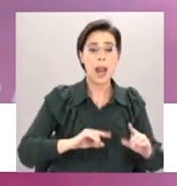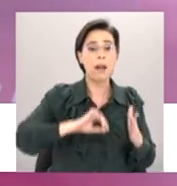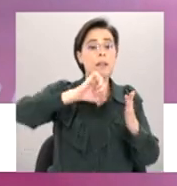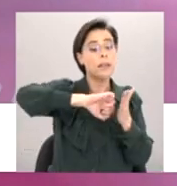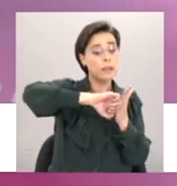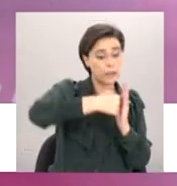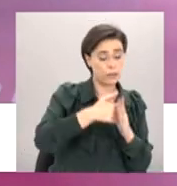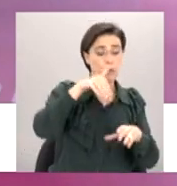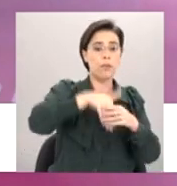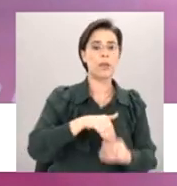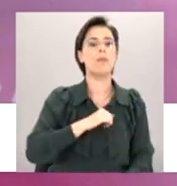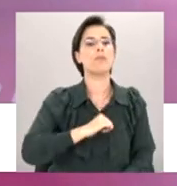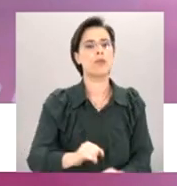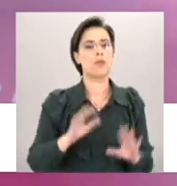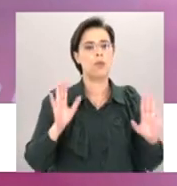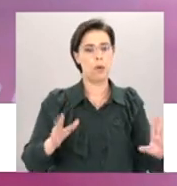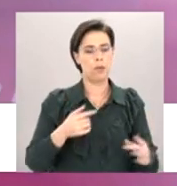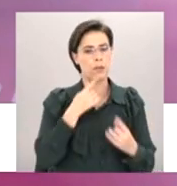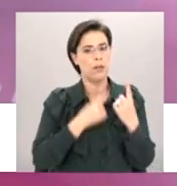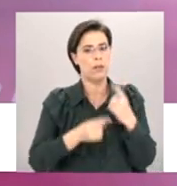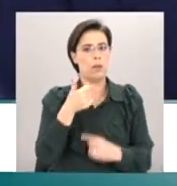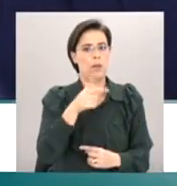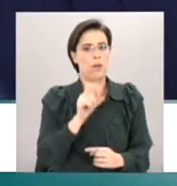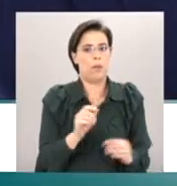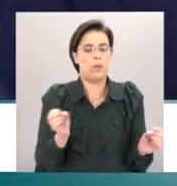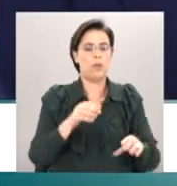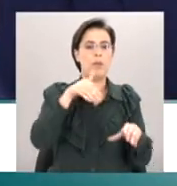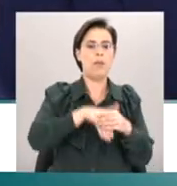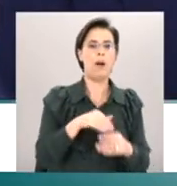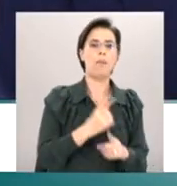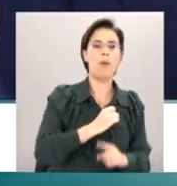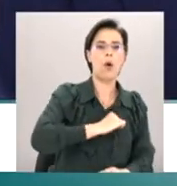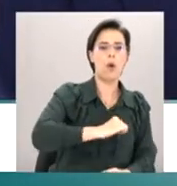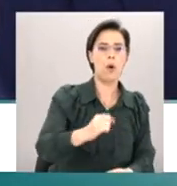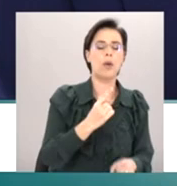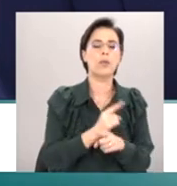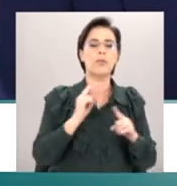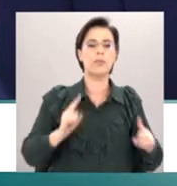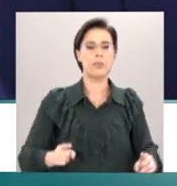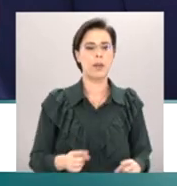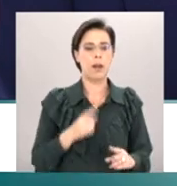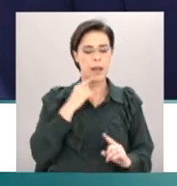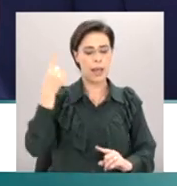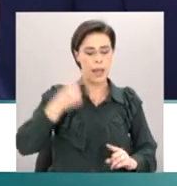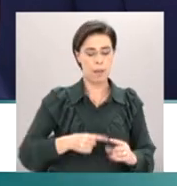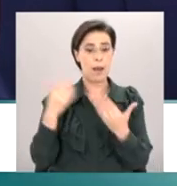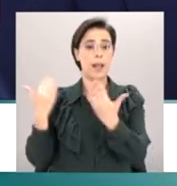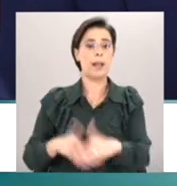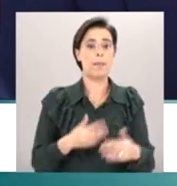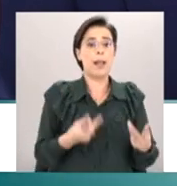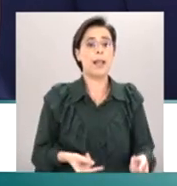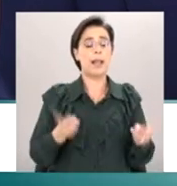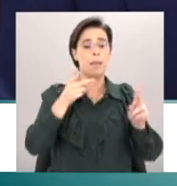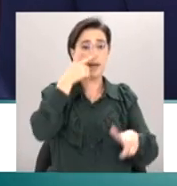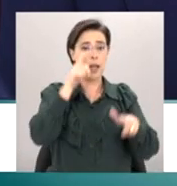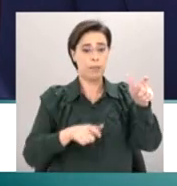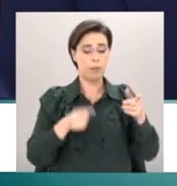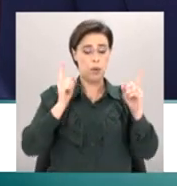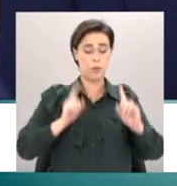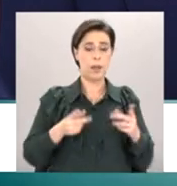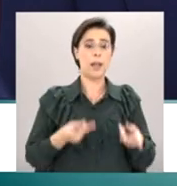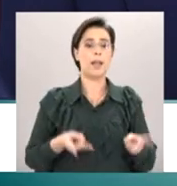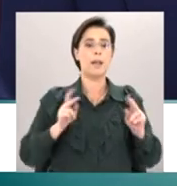contestados de emergência e voltamos e até estranho que o bloco esquerda não tenho votar também contra por o punho limitações à liberdade das pessoas é